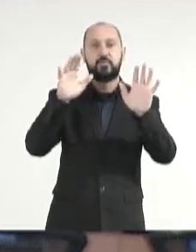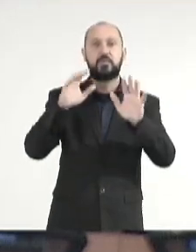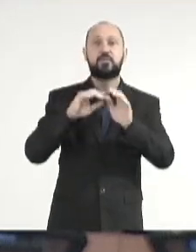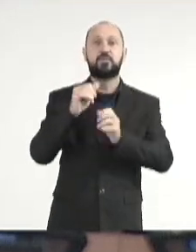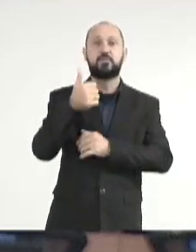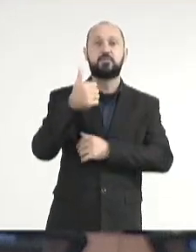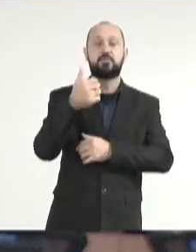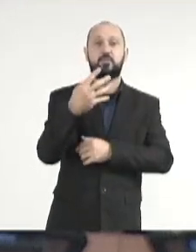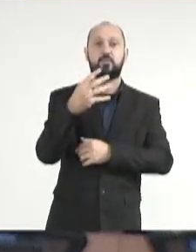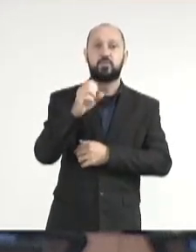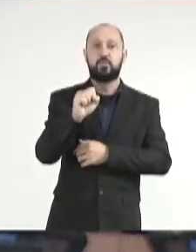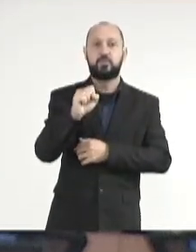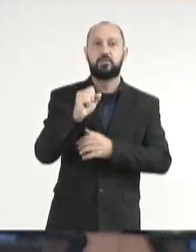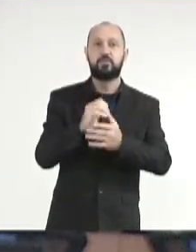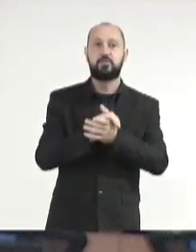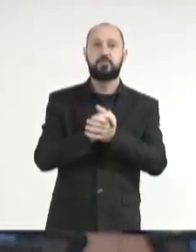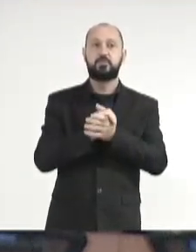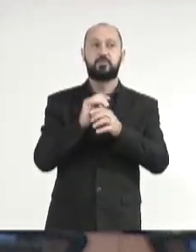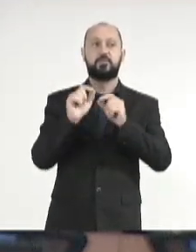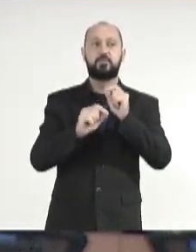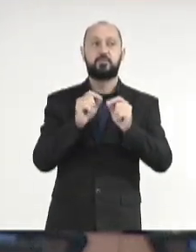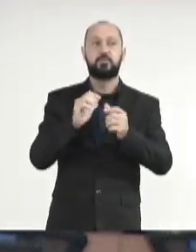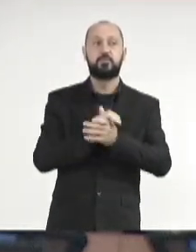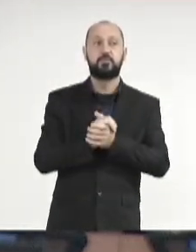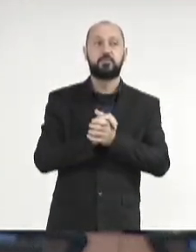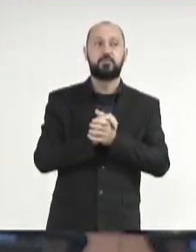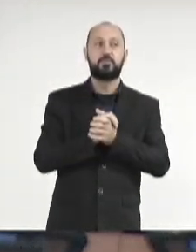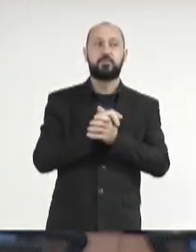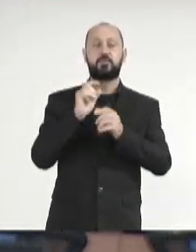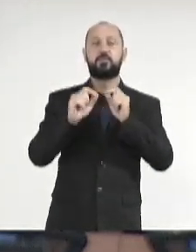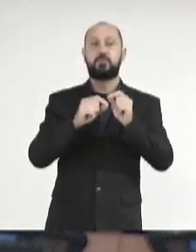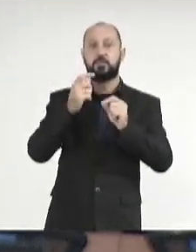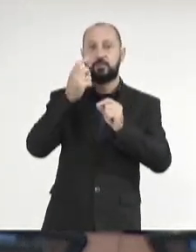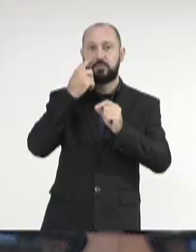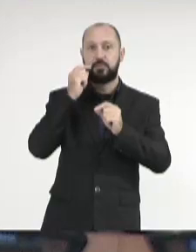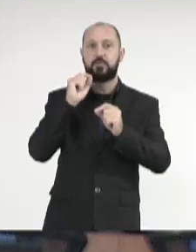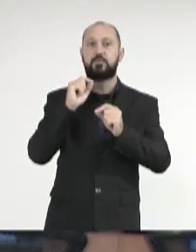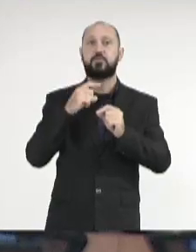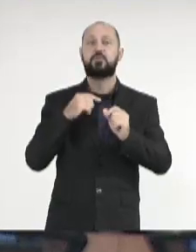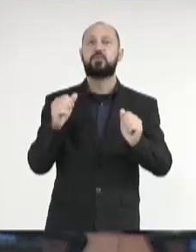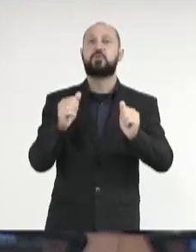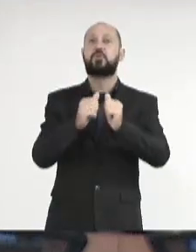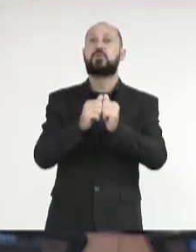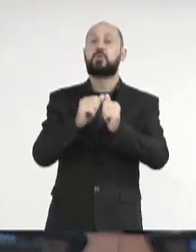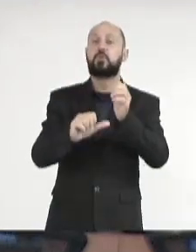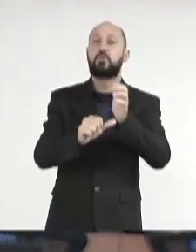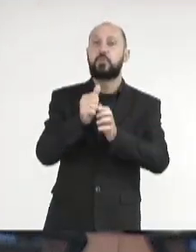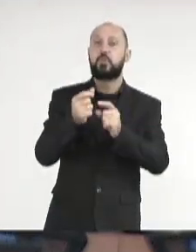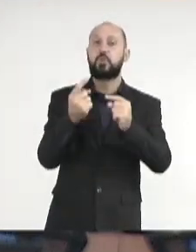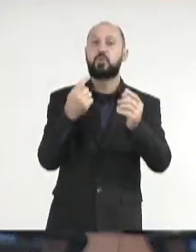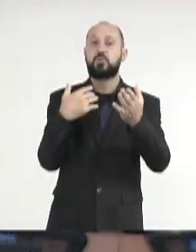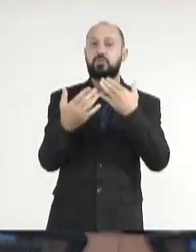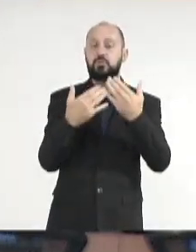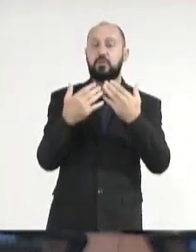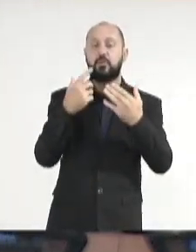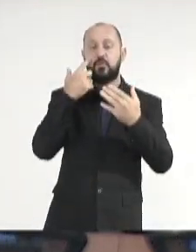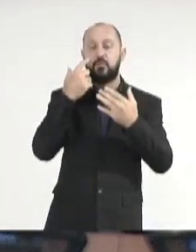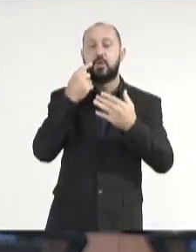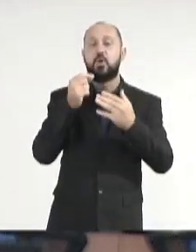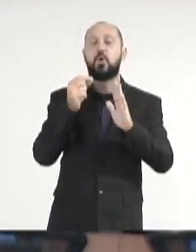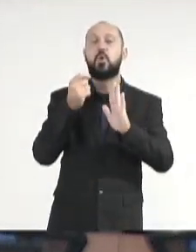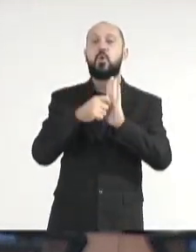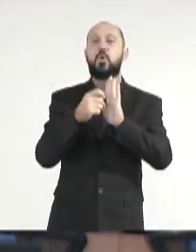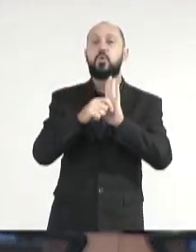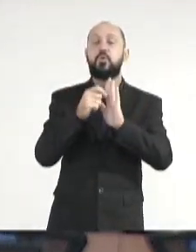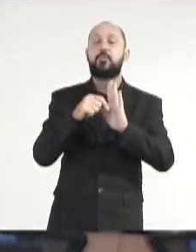número 143, encaminhado pelo Poder Executivo, aprovado na quinta em primeira discussão, e que traz um reajuste